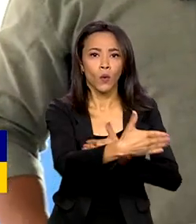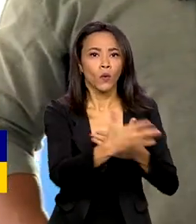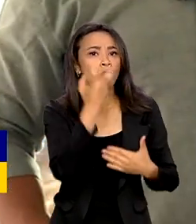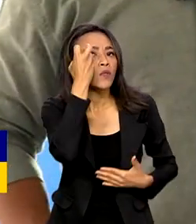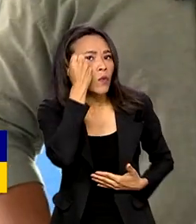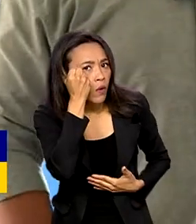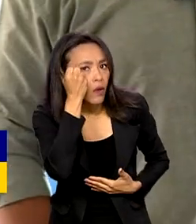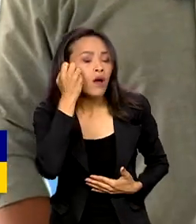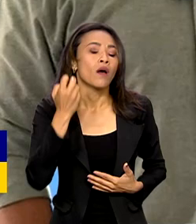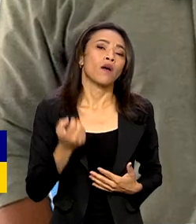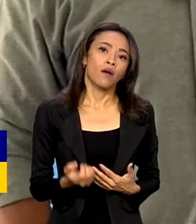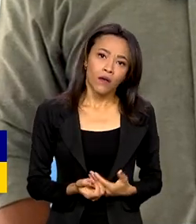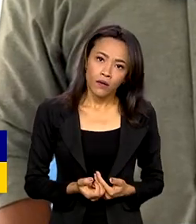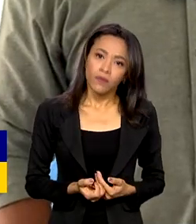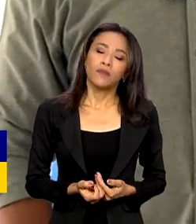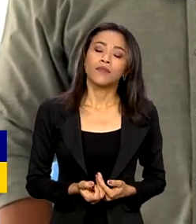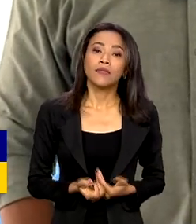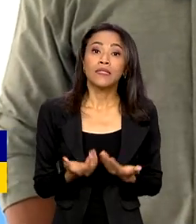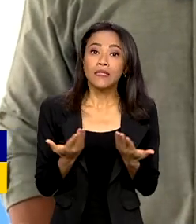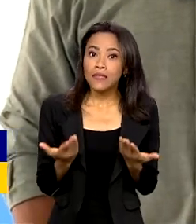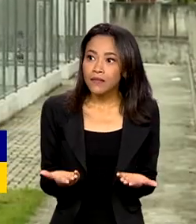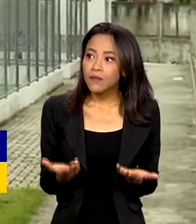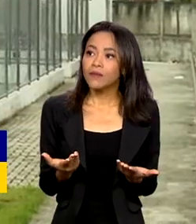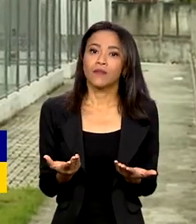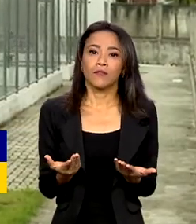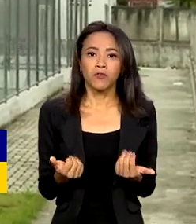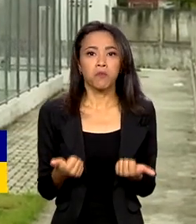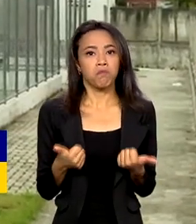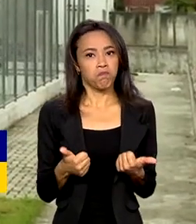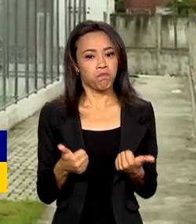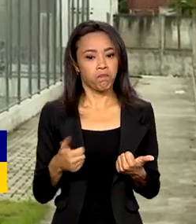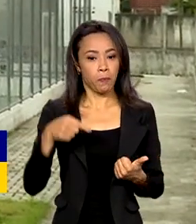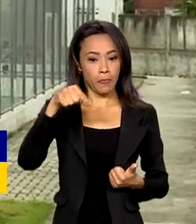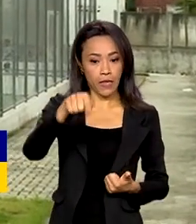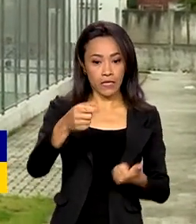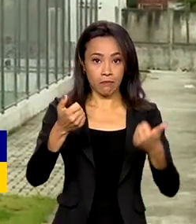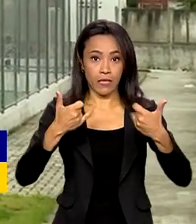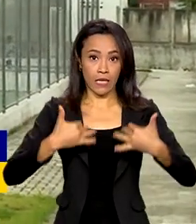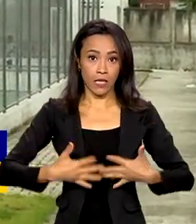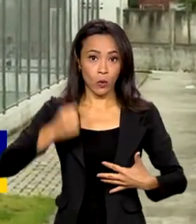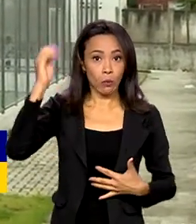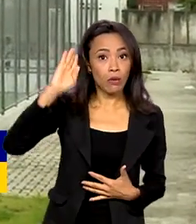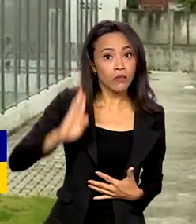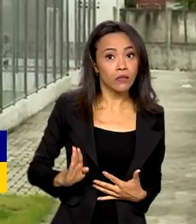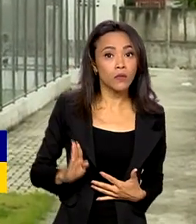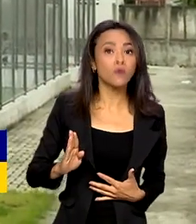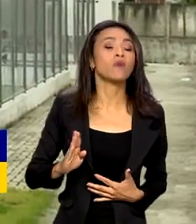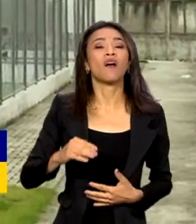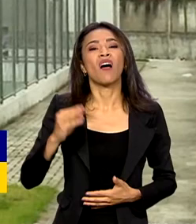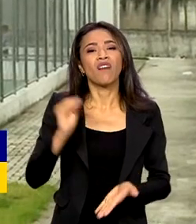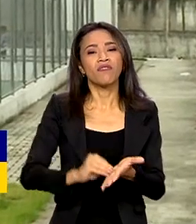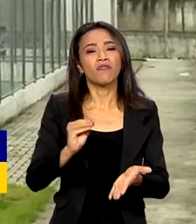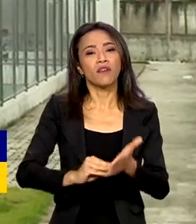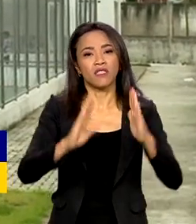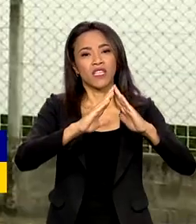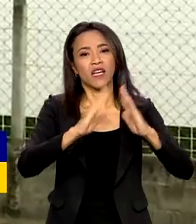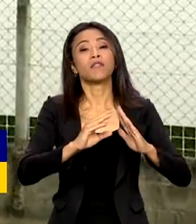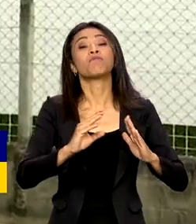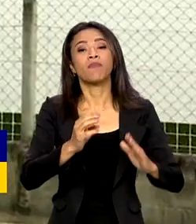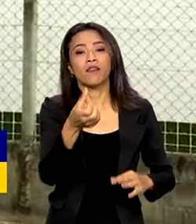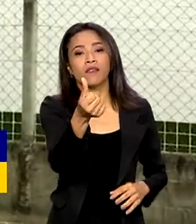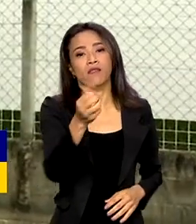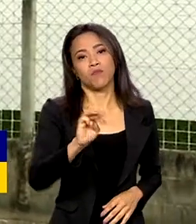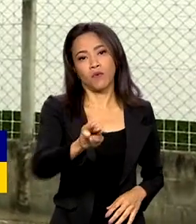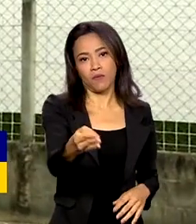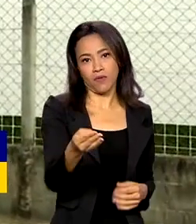viabilizou aqui Esse empreendimento no Brasil déficit Habitacional é de 6 milhões de famílias